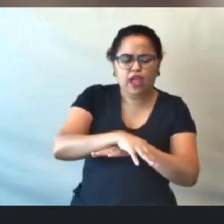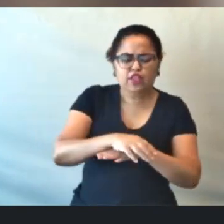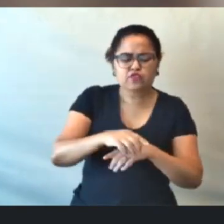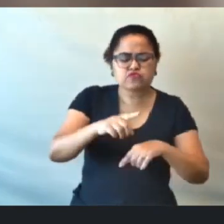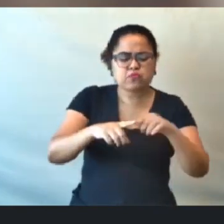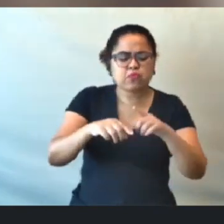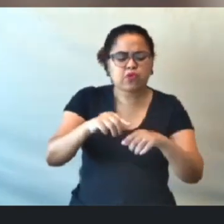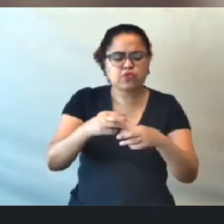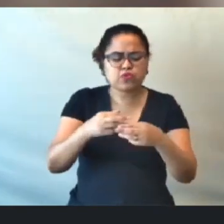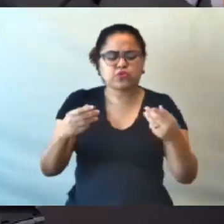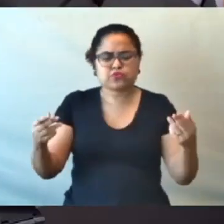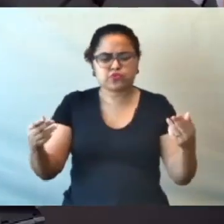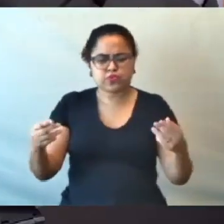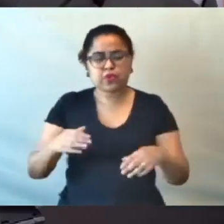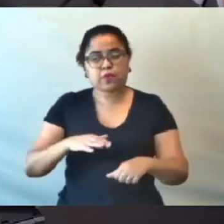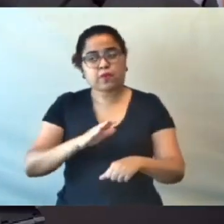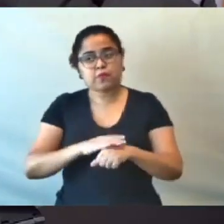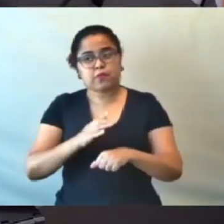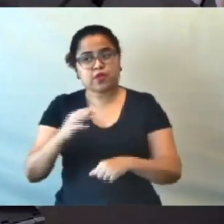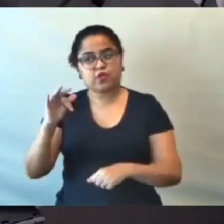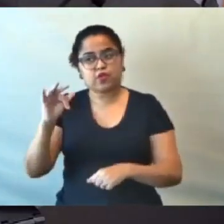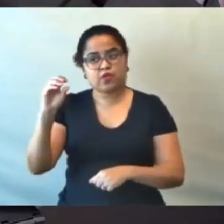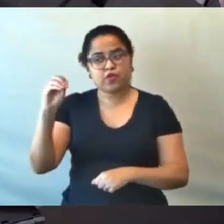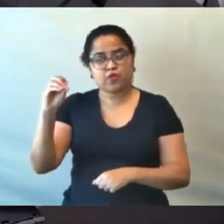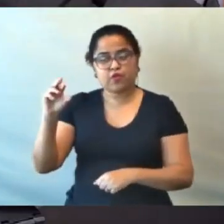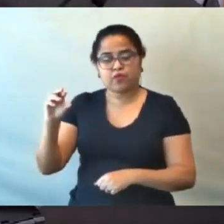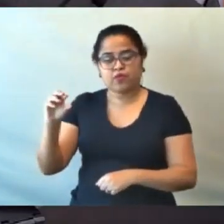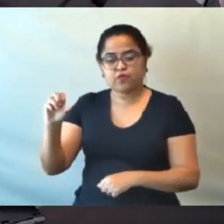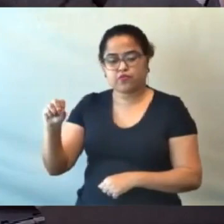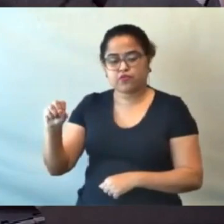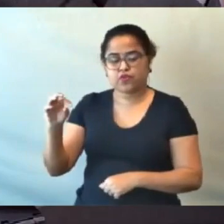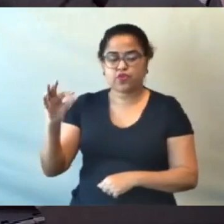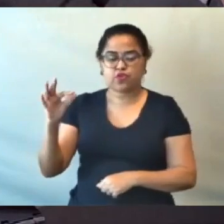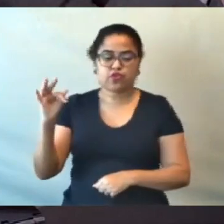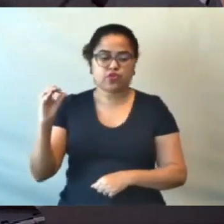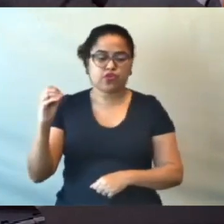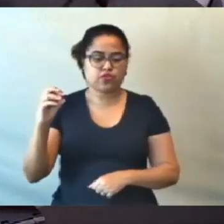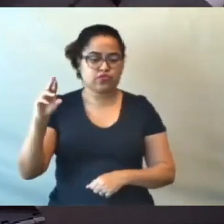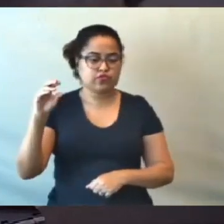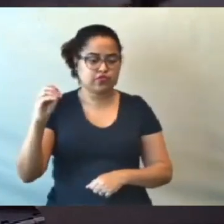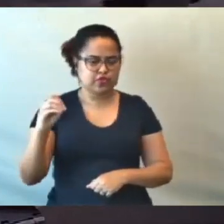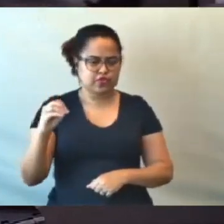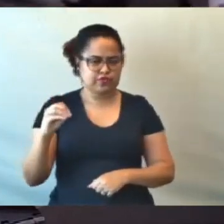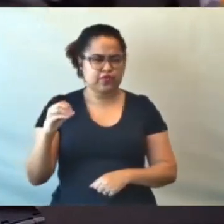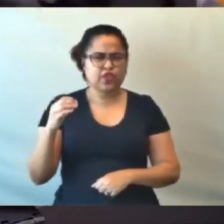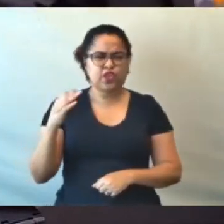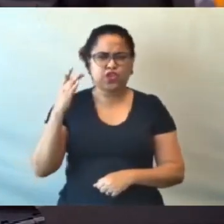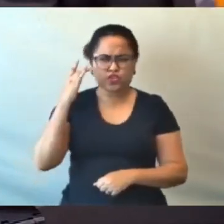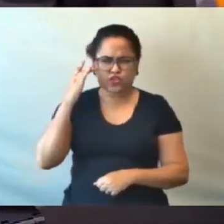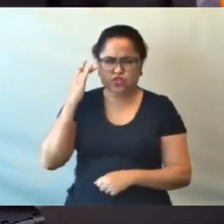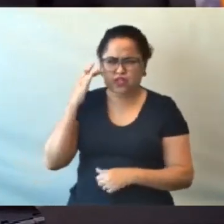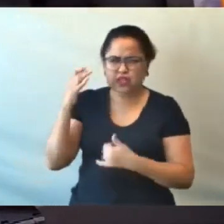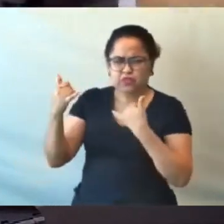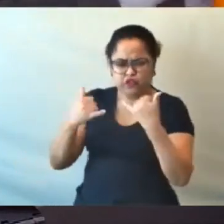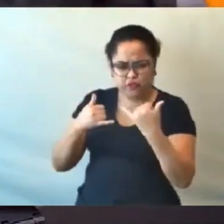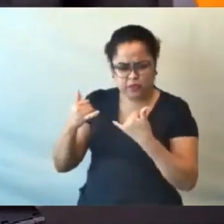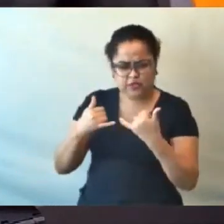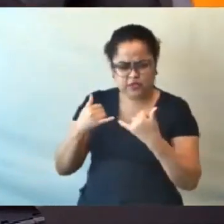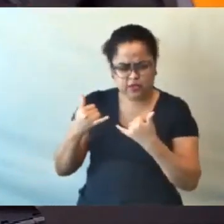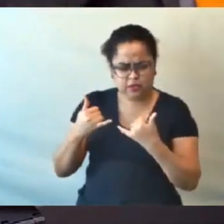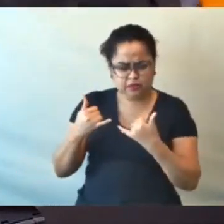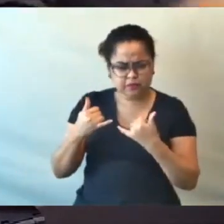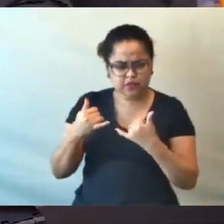Professora, a senhora tem notícia da aplicação dessa substância de Fosloc em outros espaços no